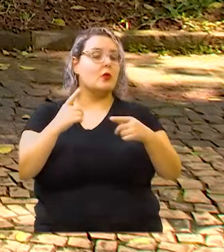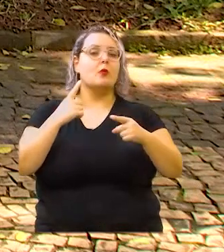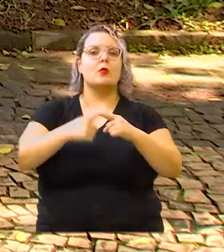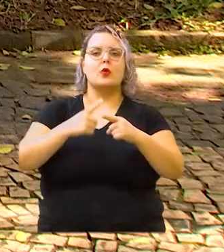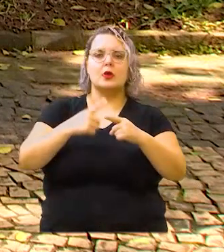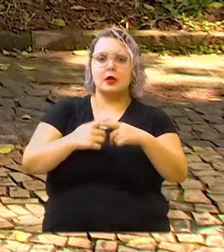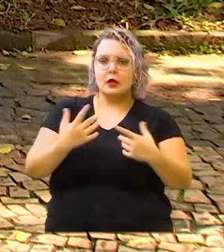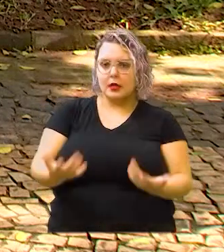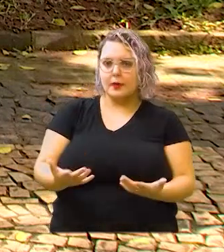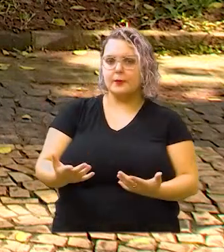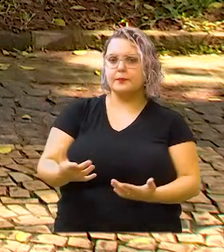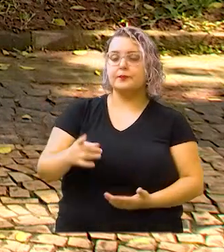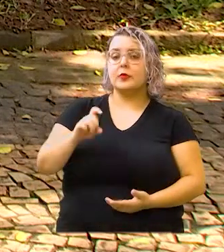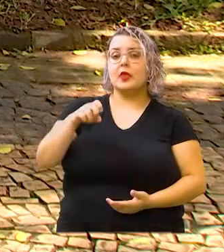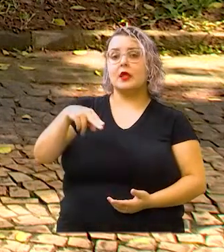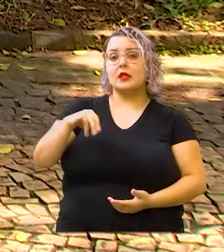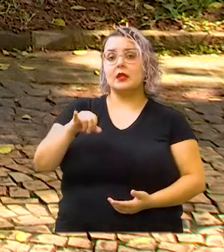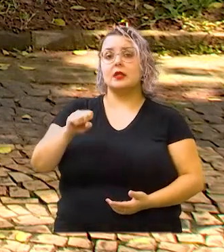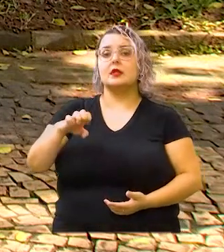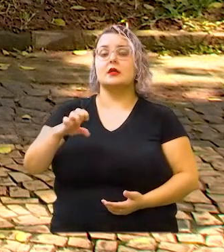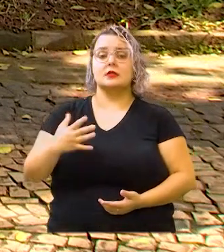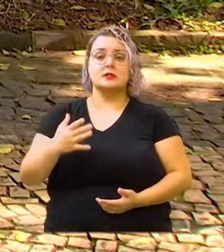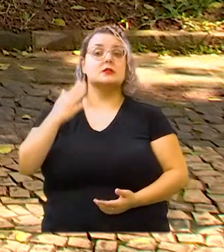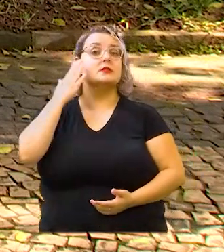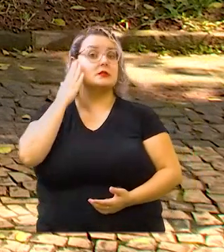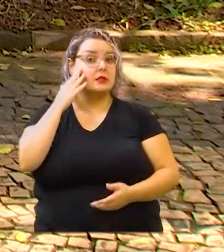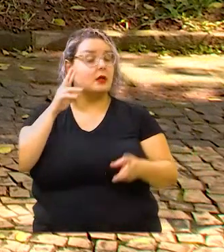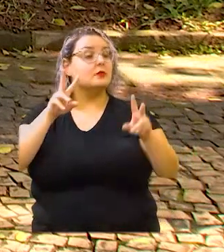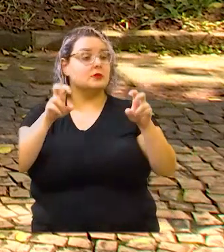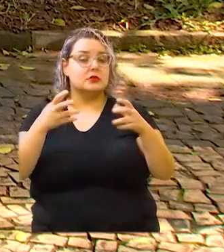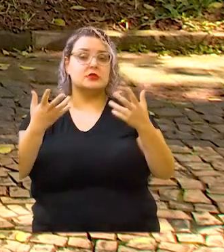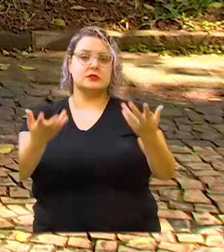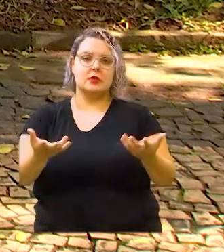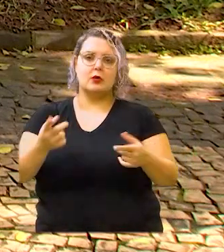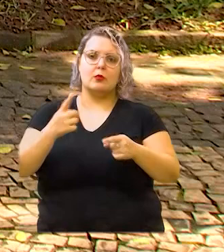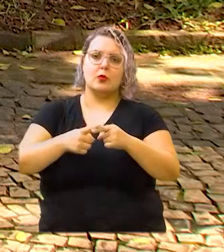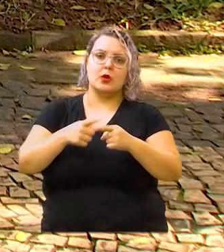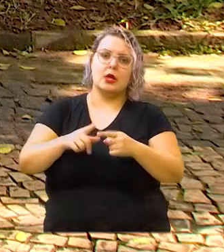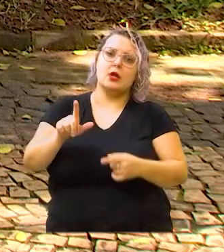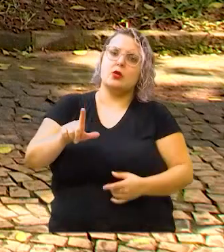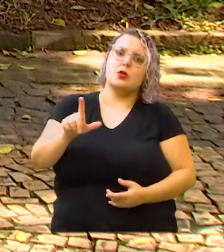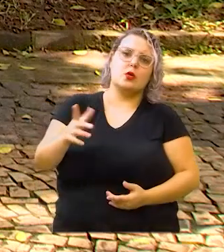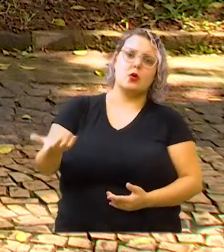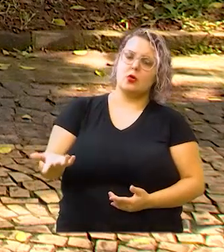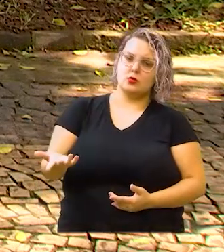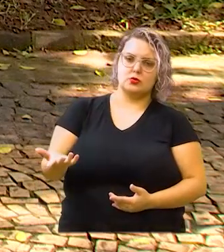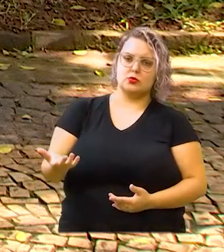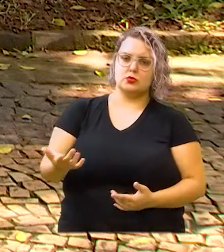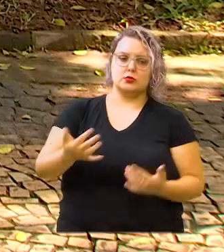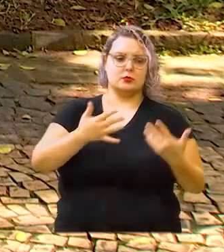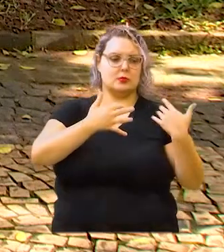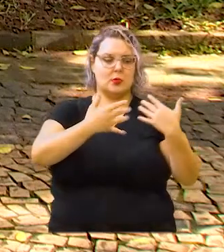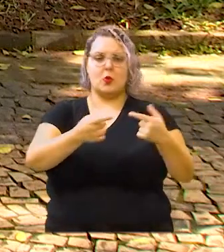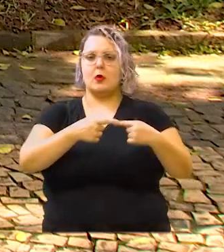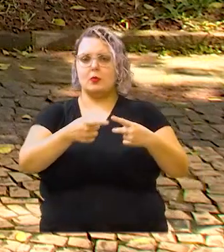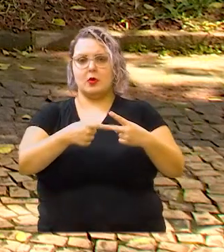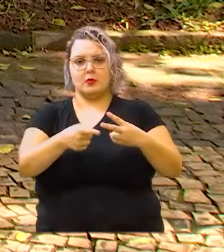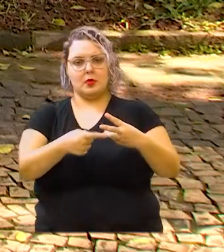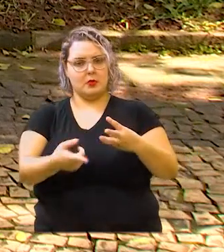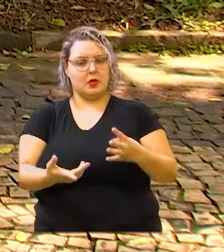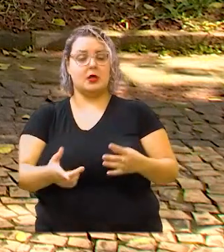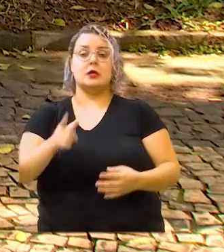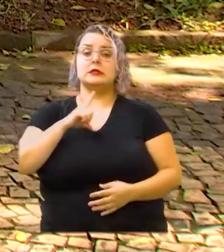papo porque a Denise, ela sabe muito sobre este assunto, porque evidentemente que nas últimas semanas